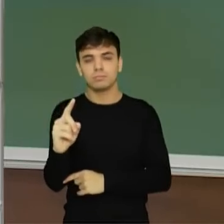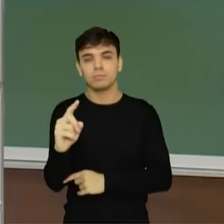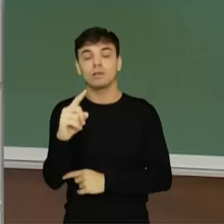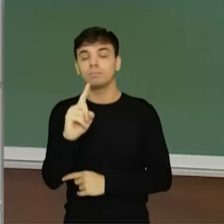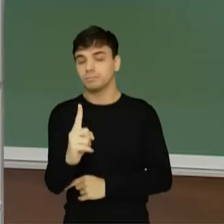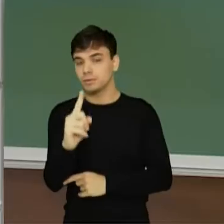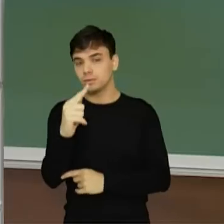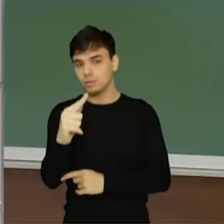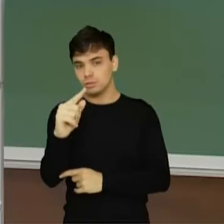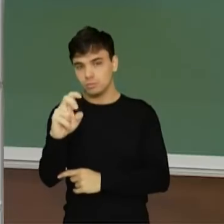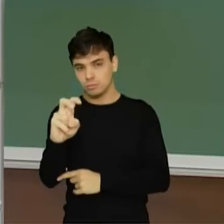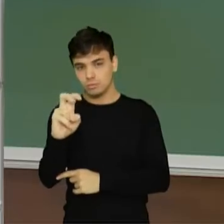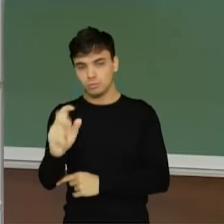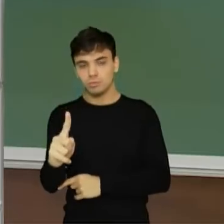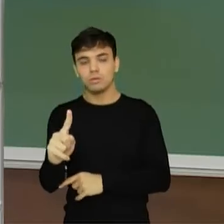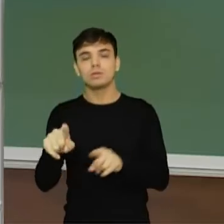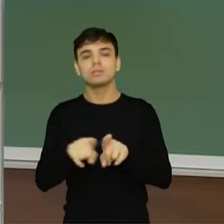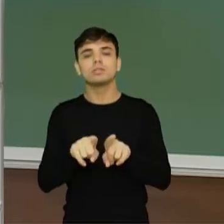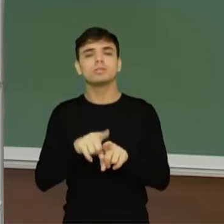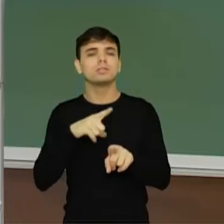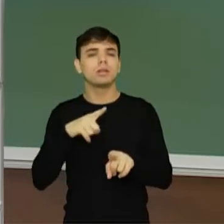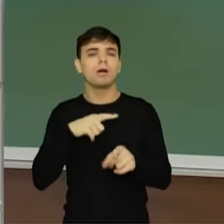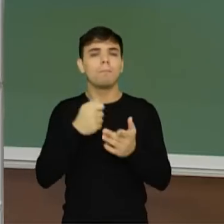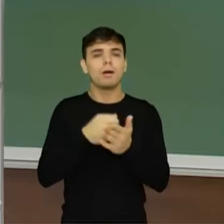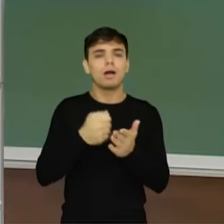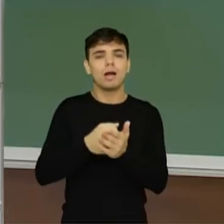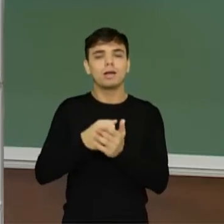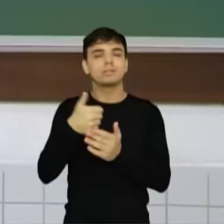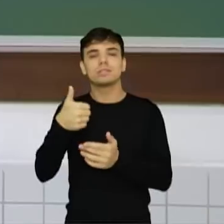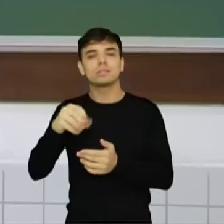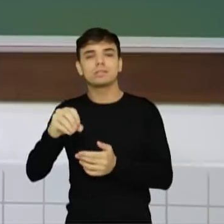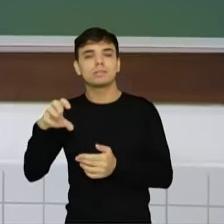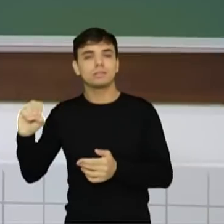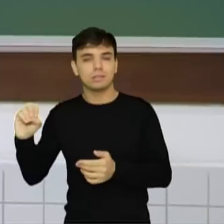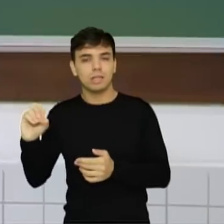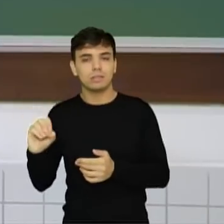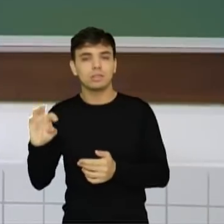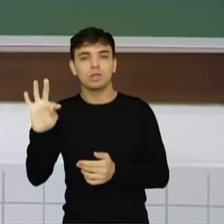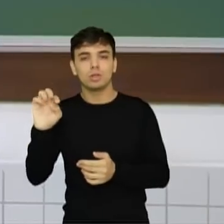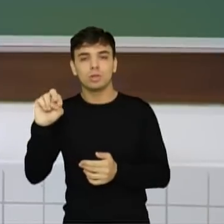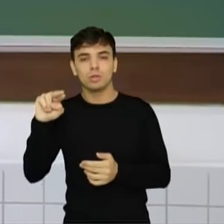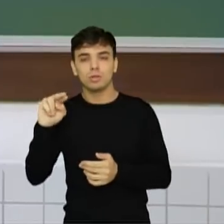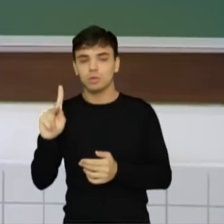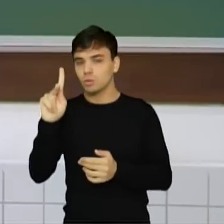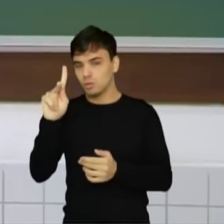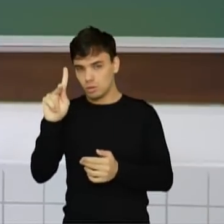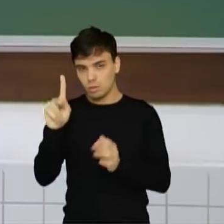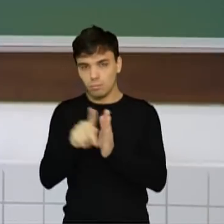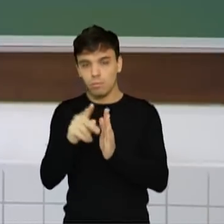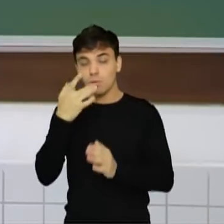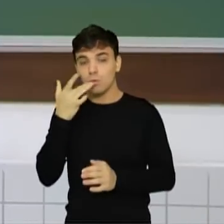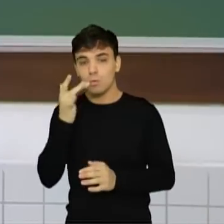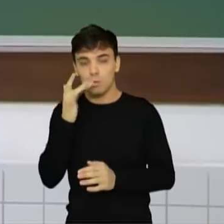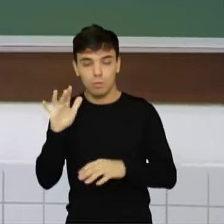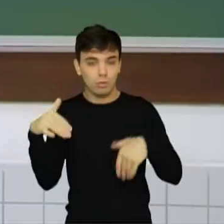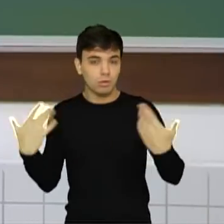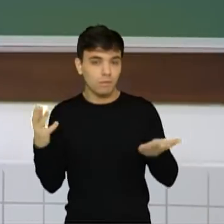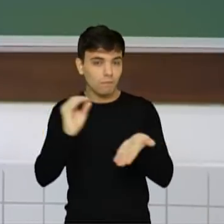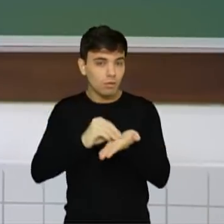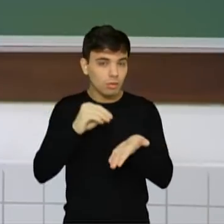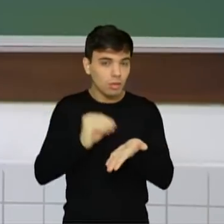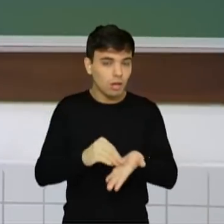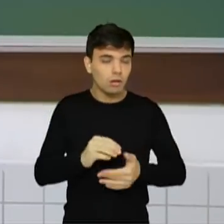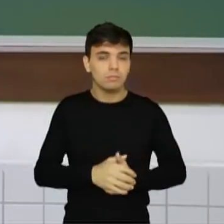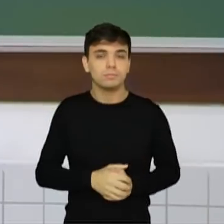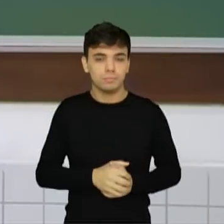tinha que pagar a Portugal 100 arrobas anuais de ouro. Isso é 1.500 quilos de ouro. E estava faltando.